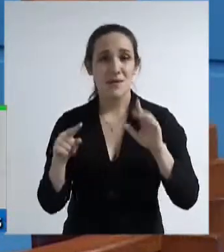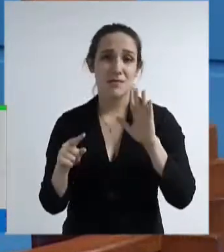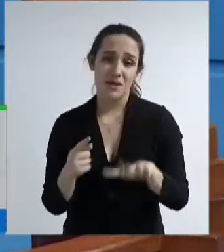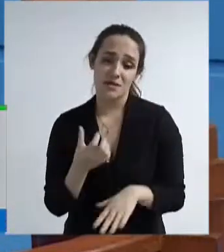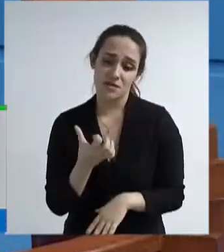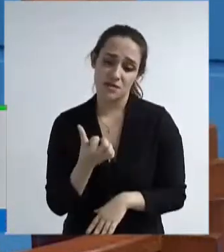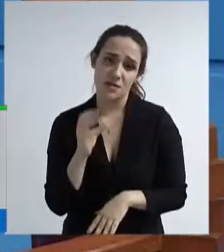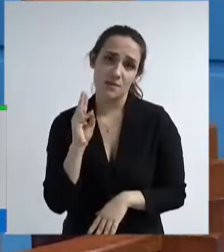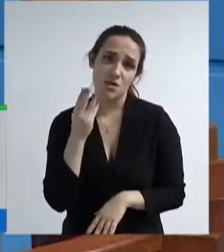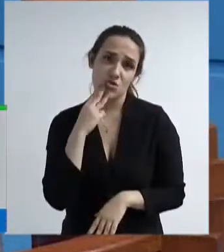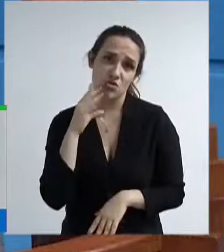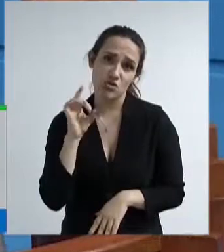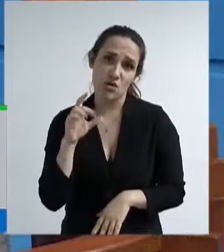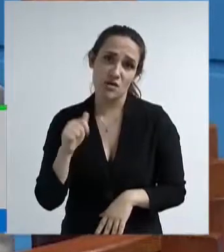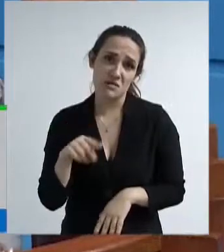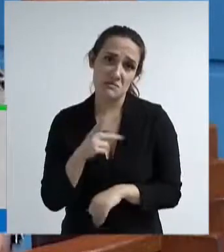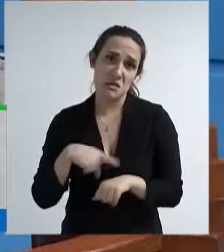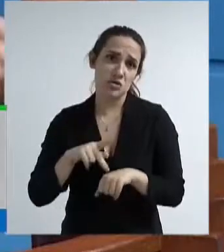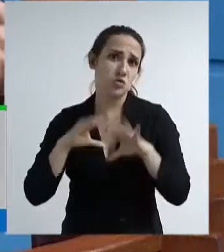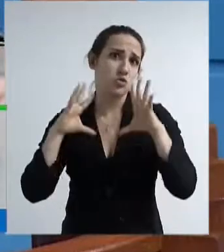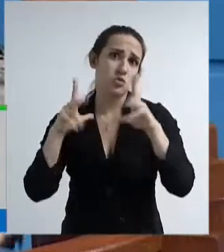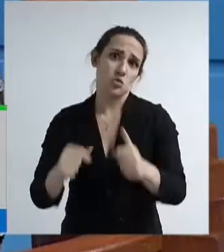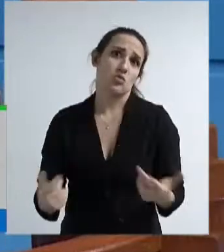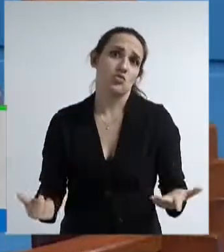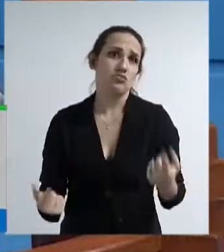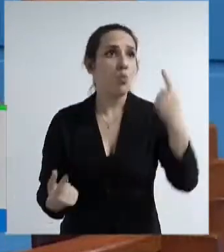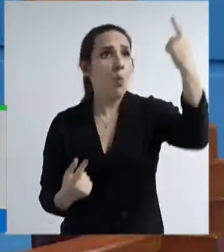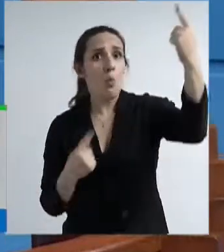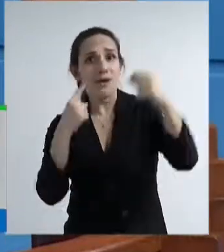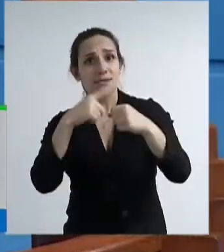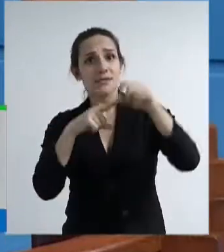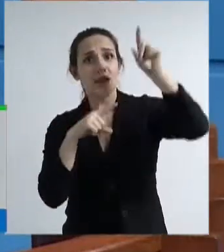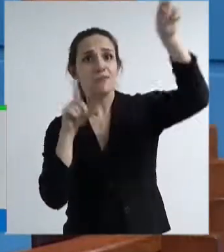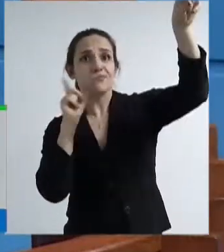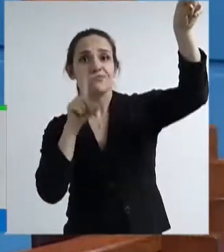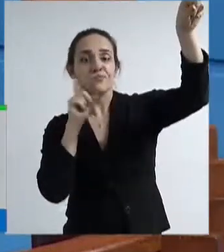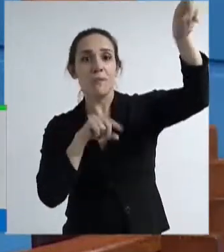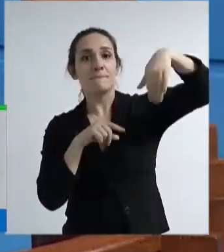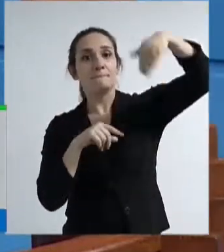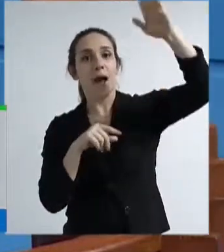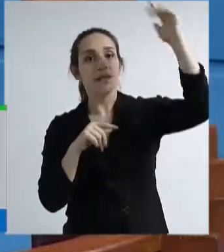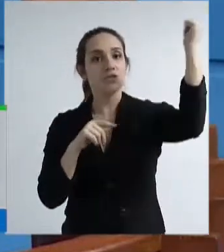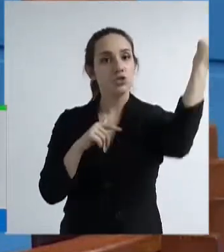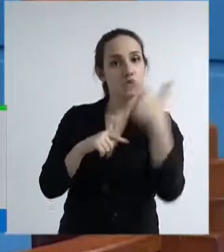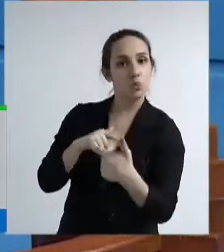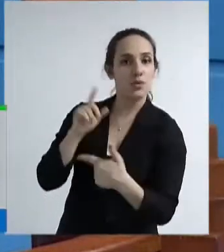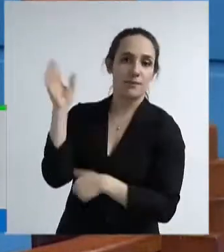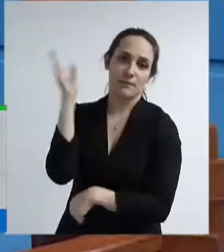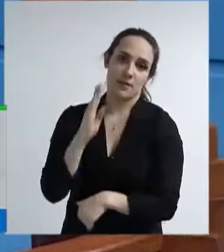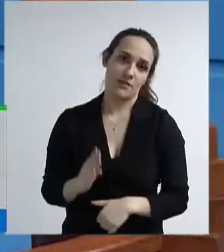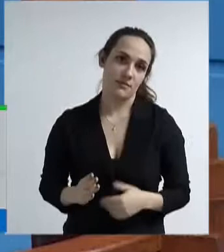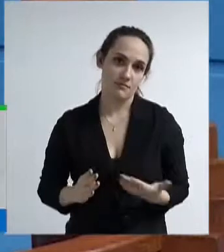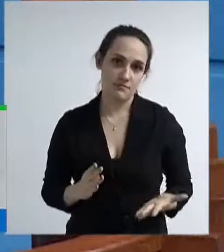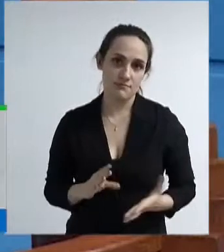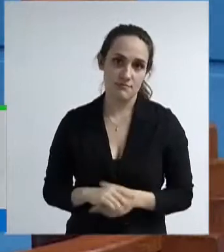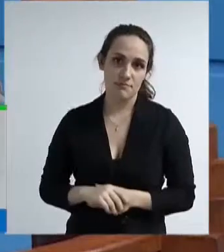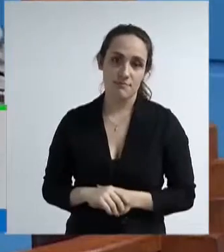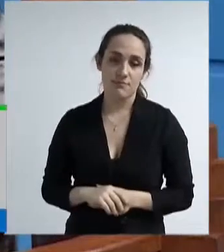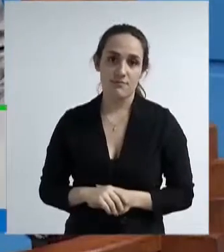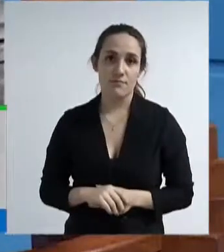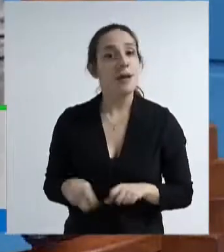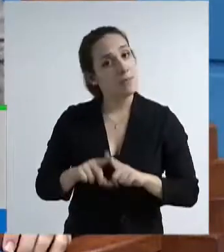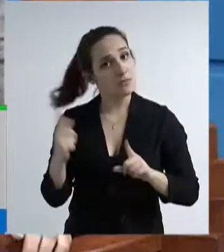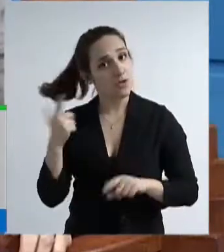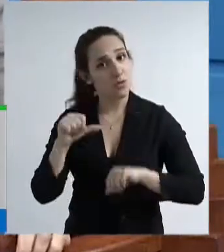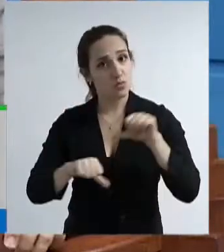perder nesse ponto do turismo para apenas uma cidade norte-americana. Mas a gente pode reverter isso. Mato Grosso do Sul é